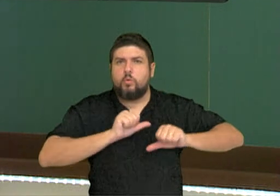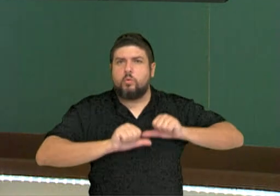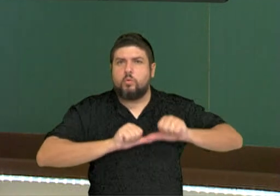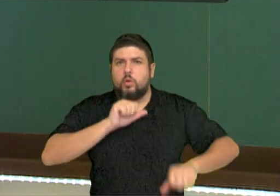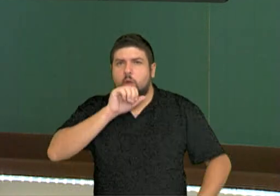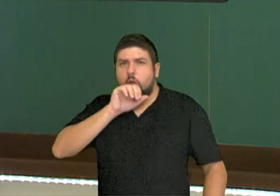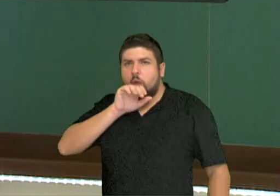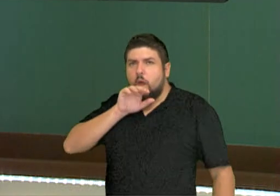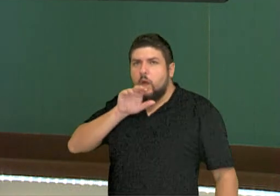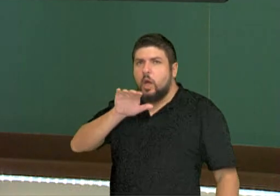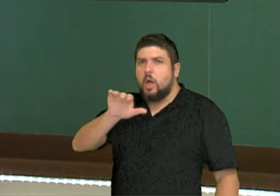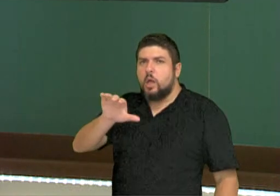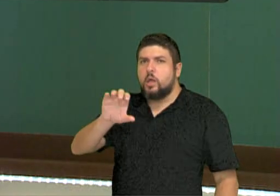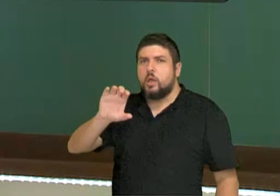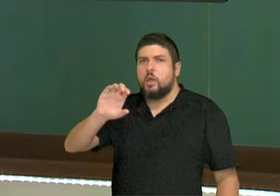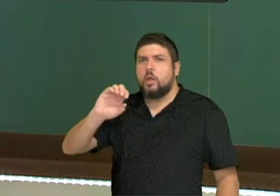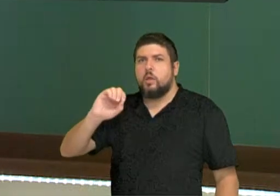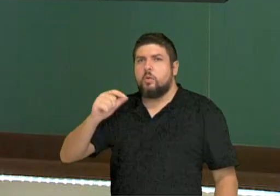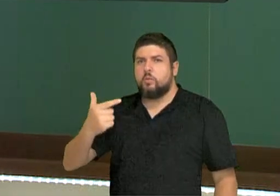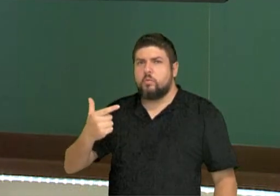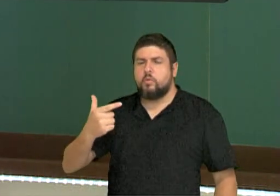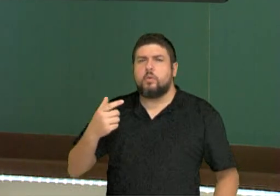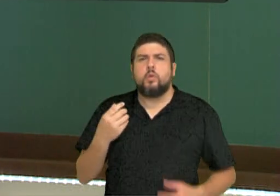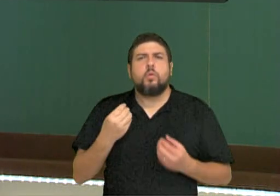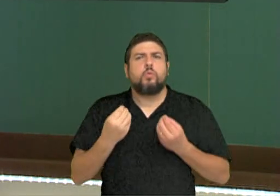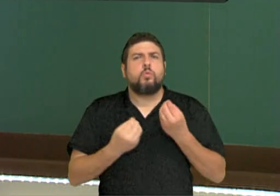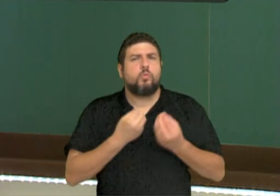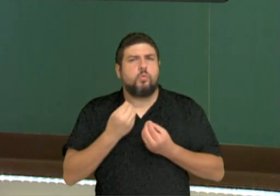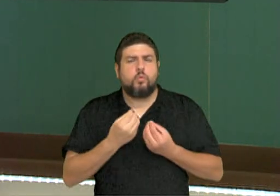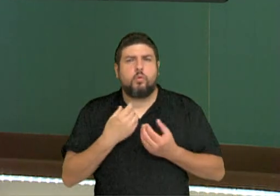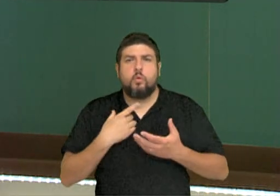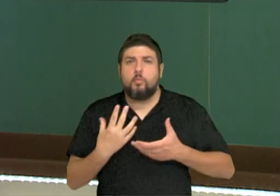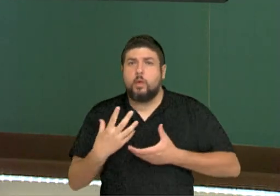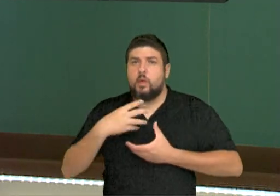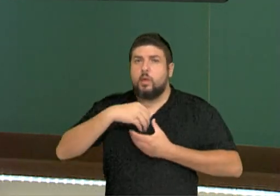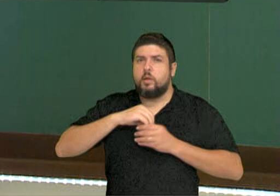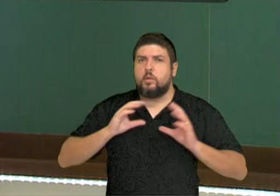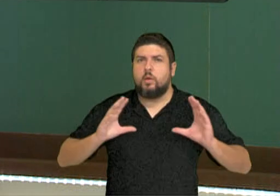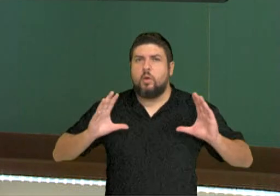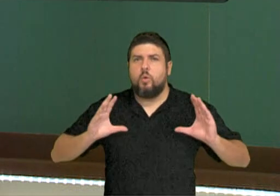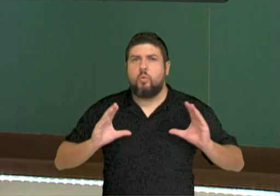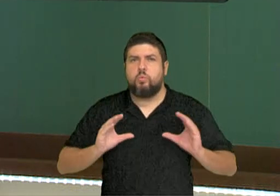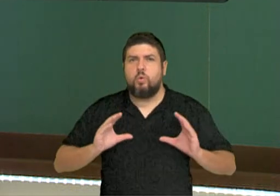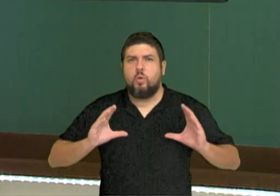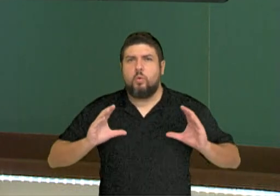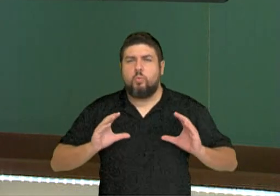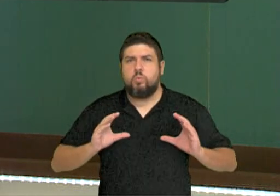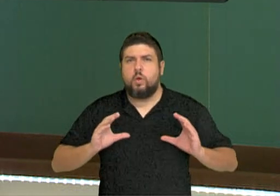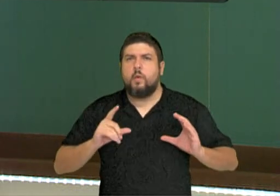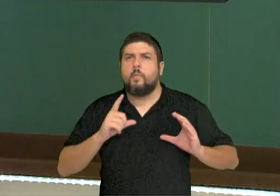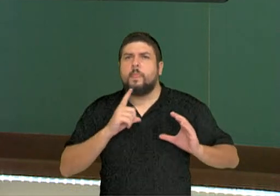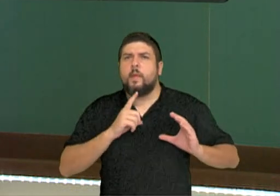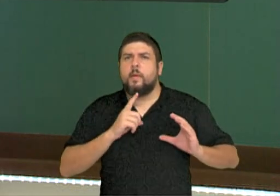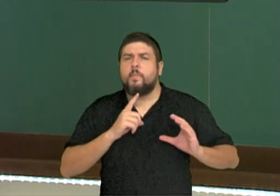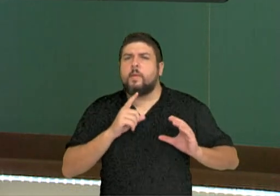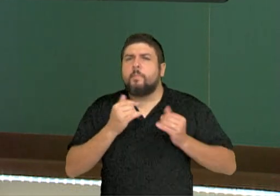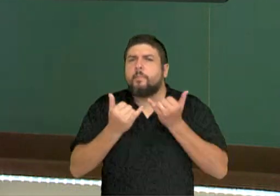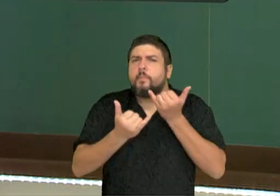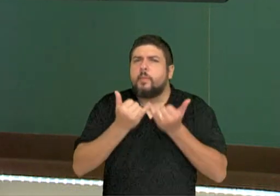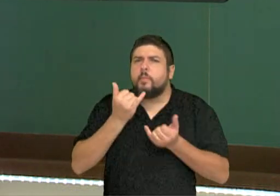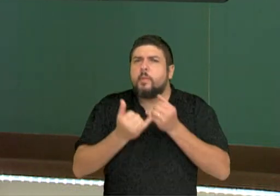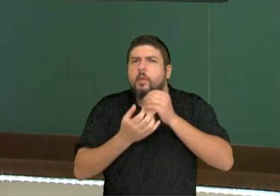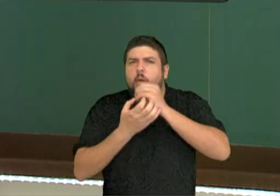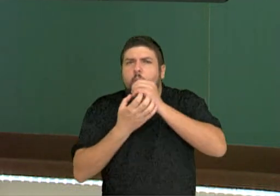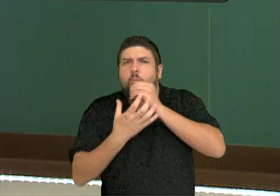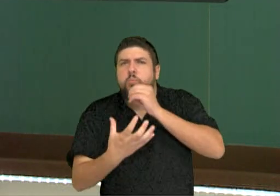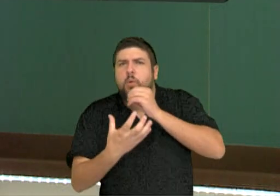gás carbônico, ela sempre acontece lá dentro dos pulmões, naquelas bexiguinhas microscópicas que